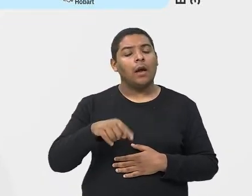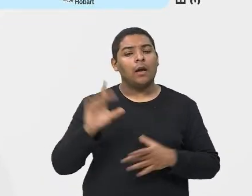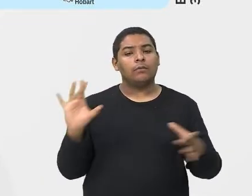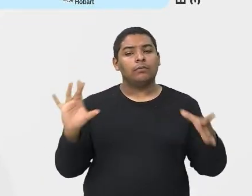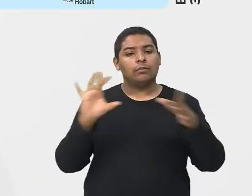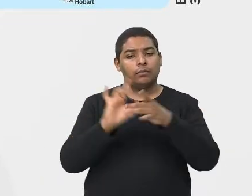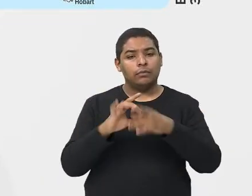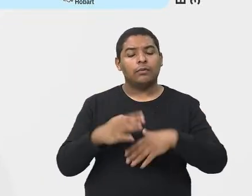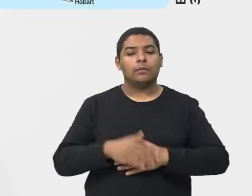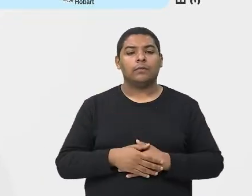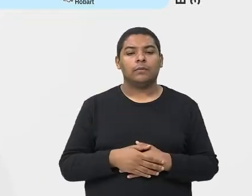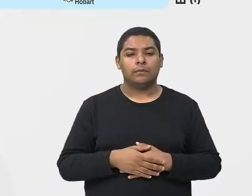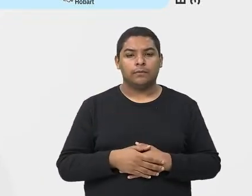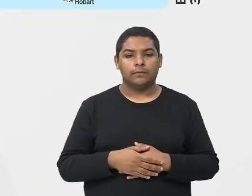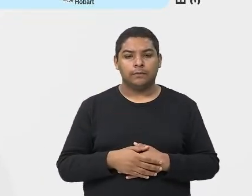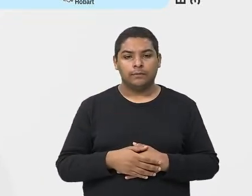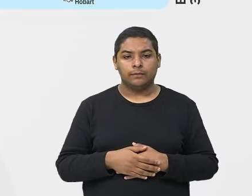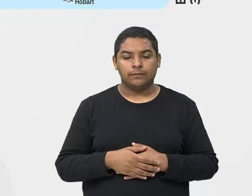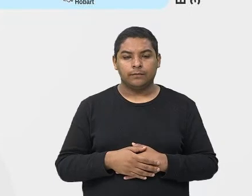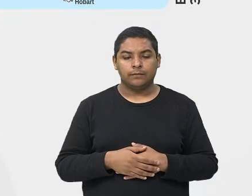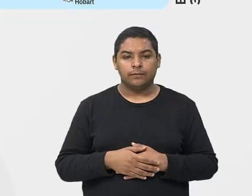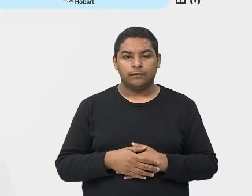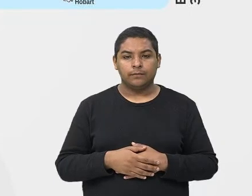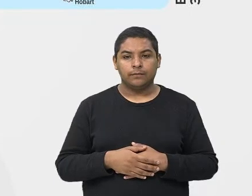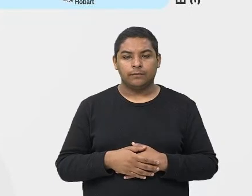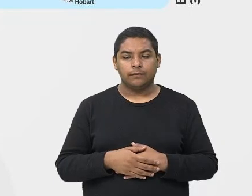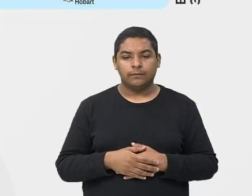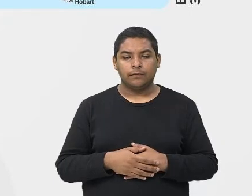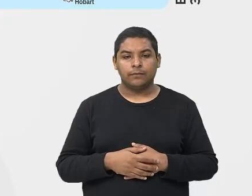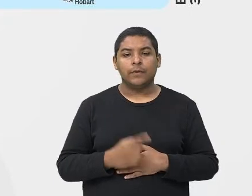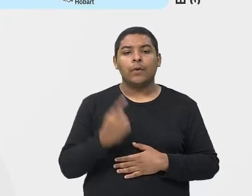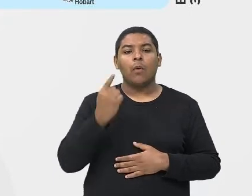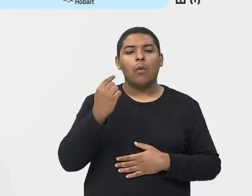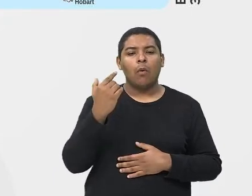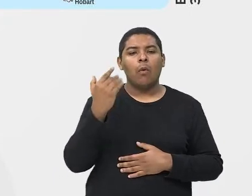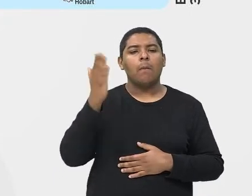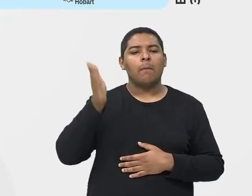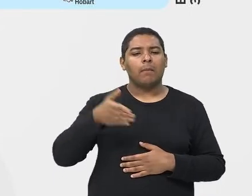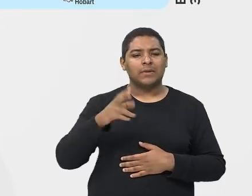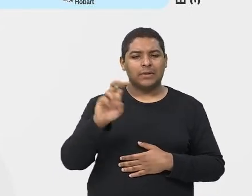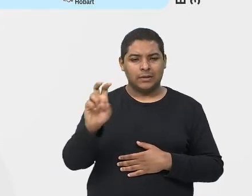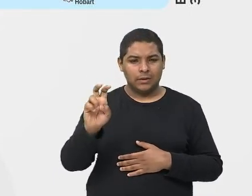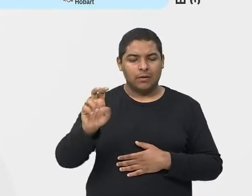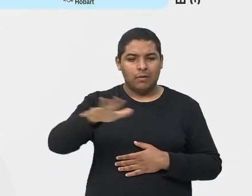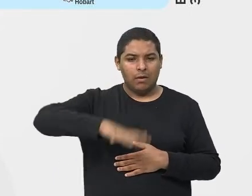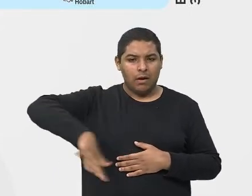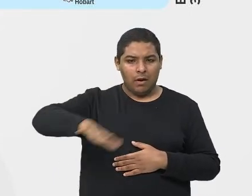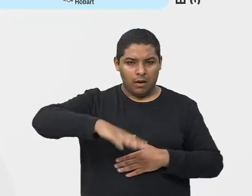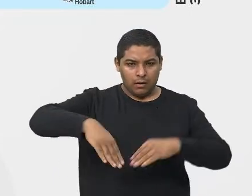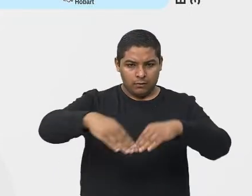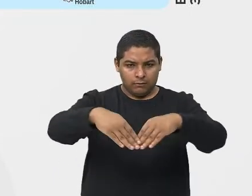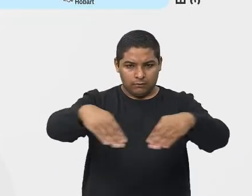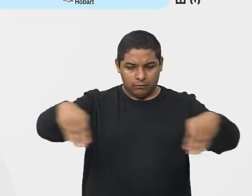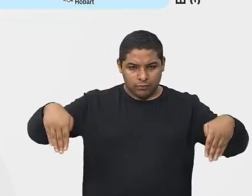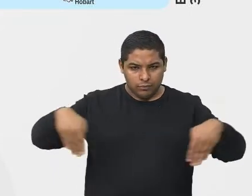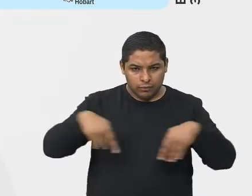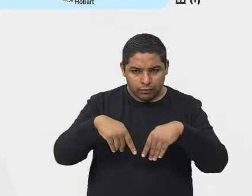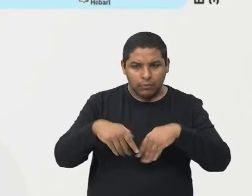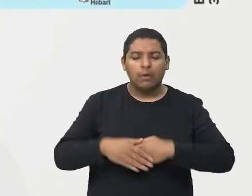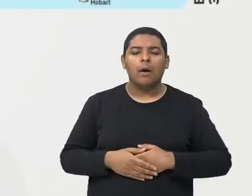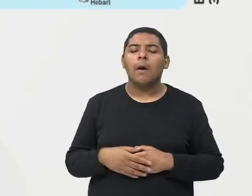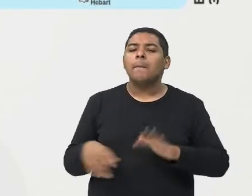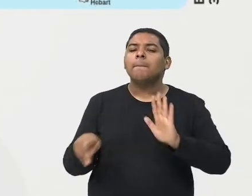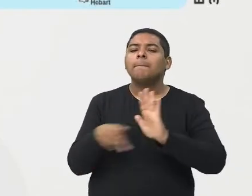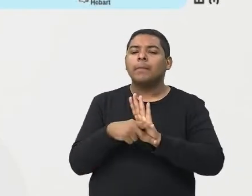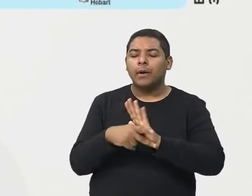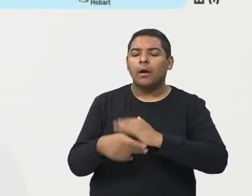cerca aí, que a gente vai observar aí no mapa, né, a 1/5 do seu território aqui da Austrália. Olha só